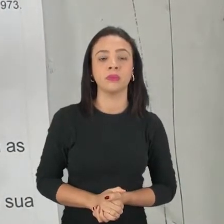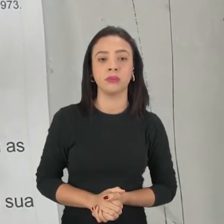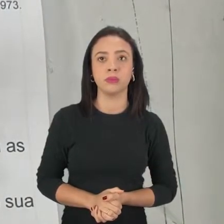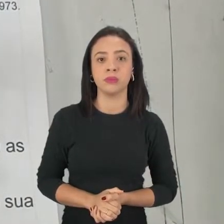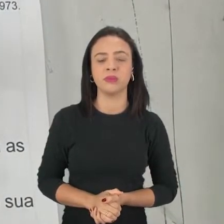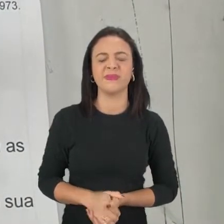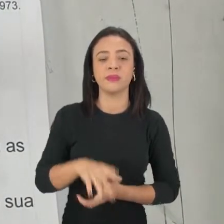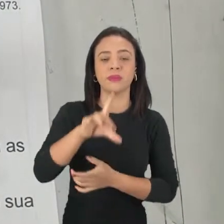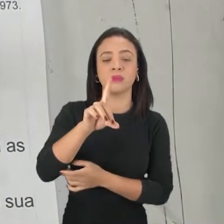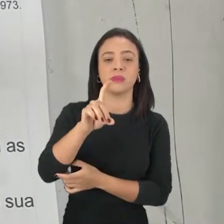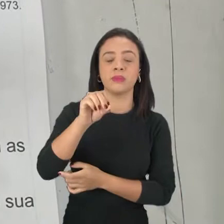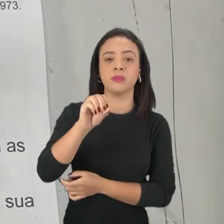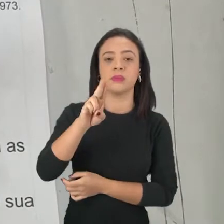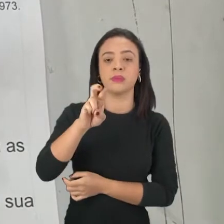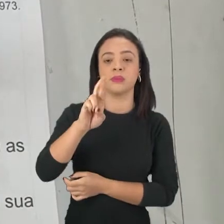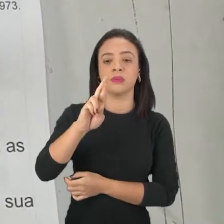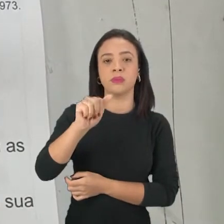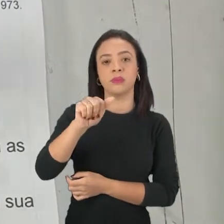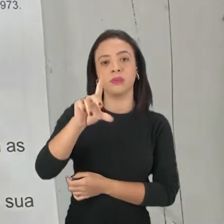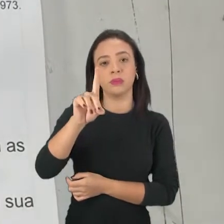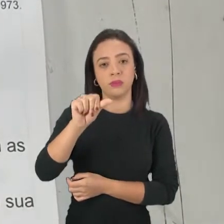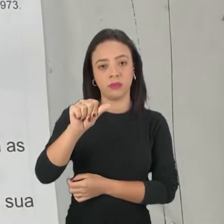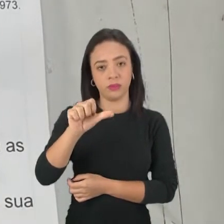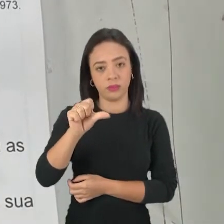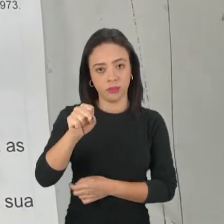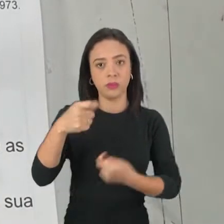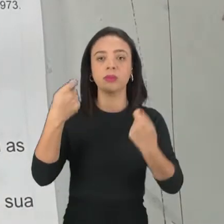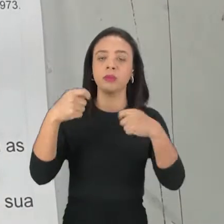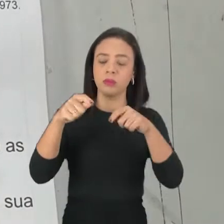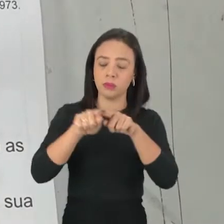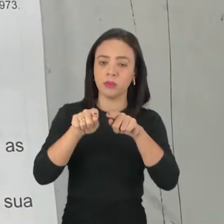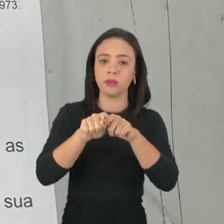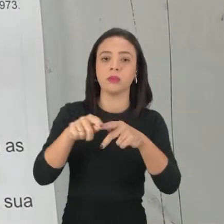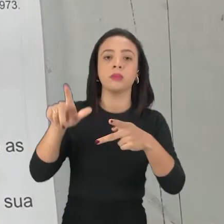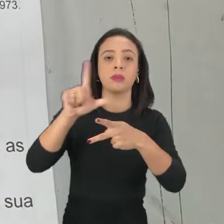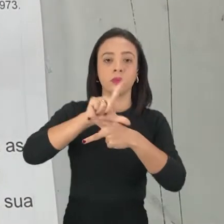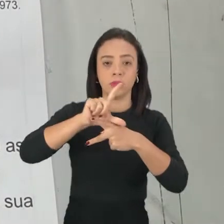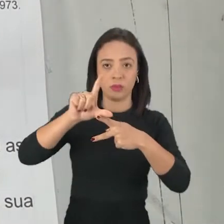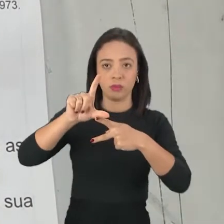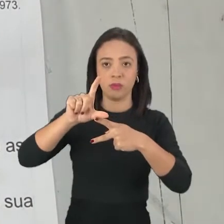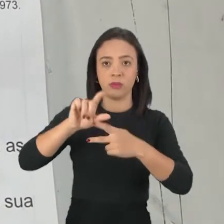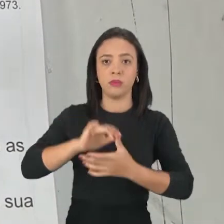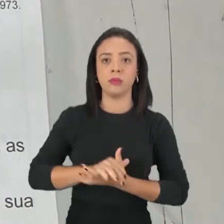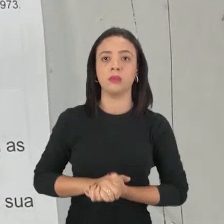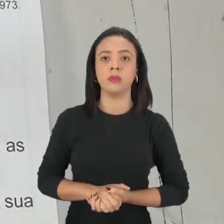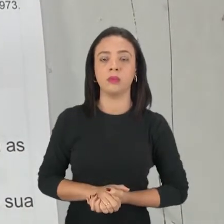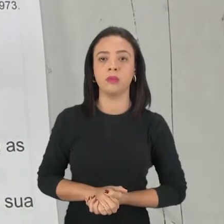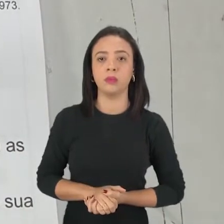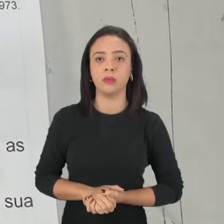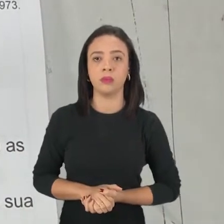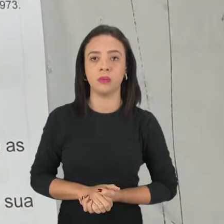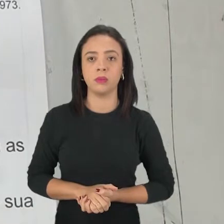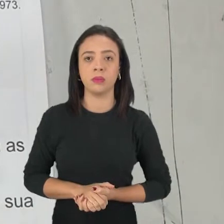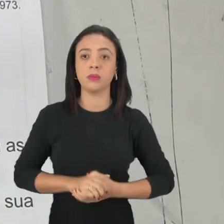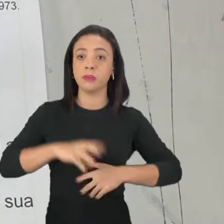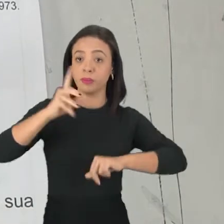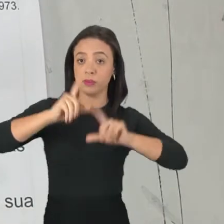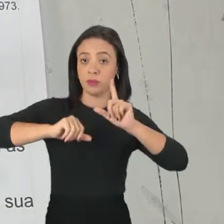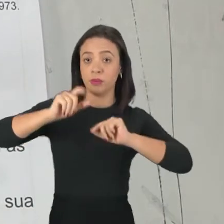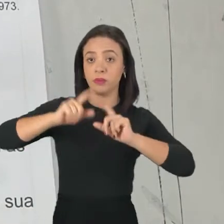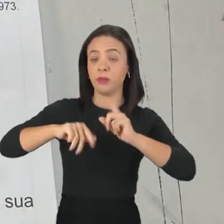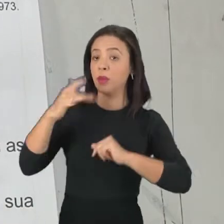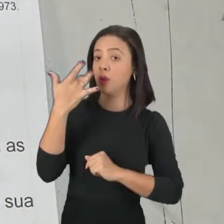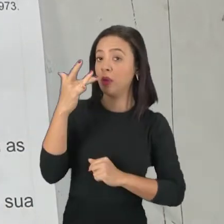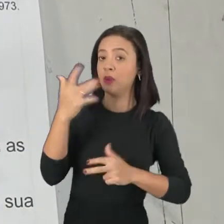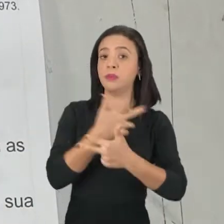essa douradas e que está no plural o ok estrelinhas